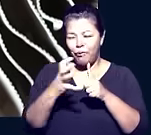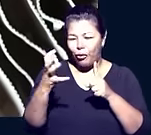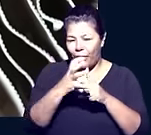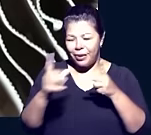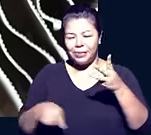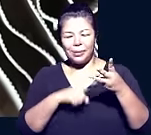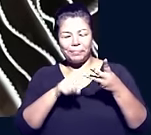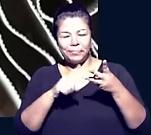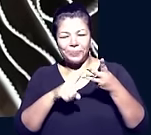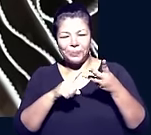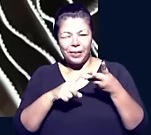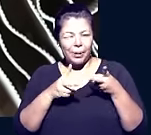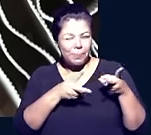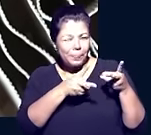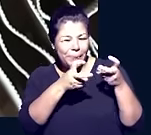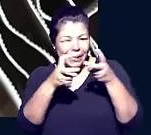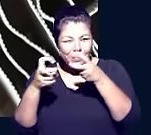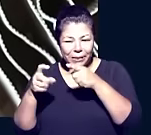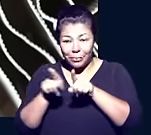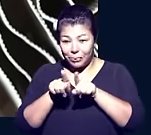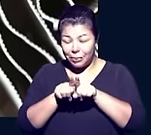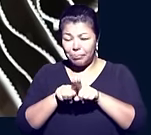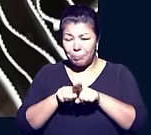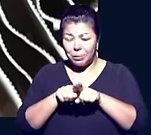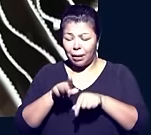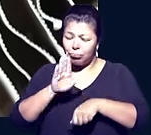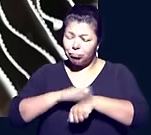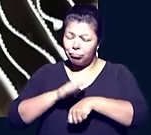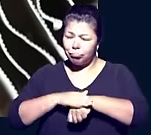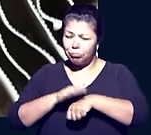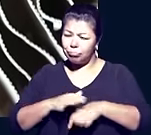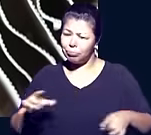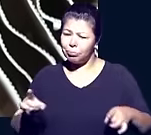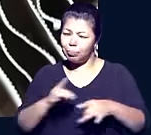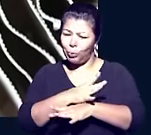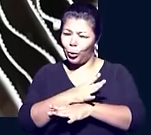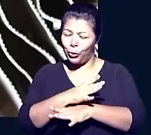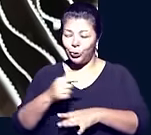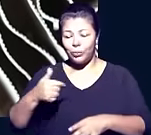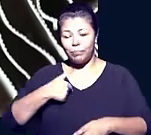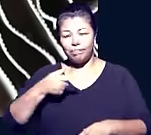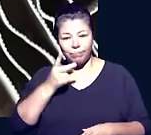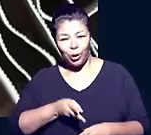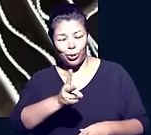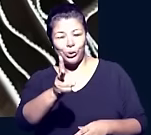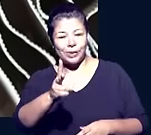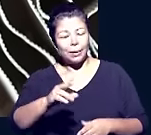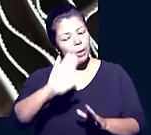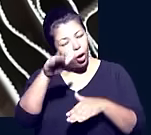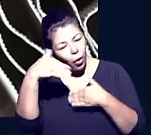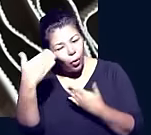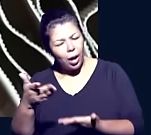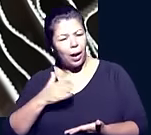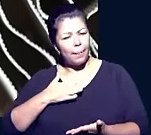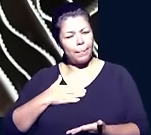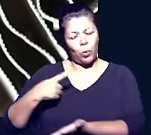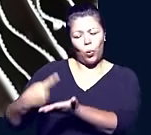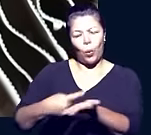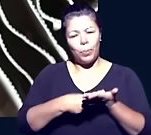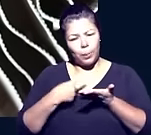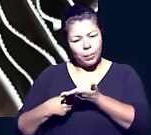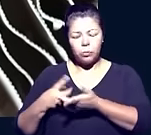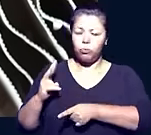de percepção de que tem o seu dever cumprido o meu legado sempre foi Honrar meus compromissos cuidar do que eu acho que é